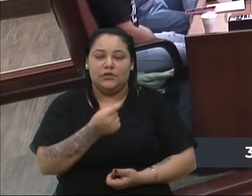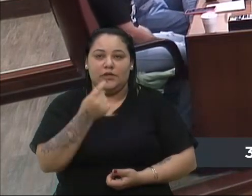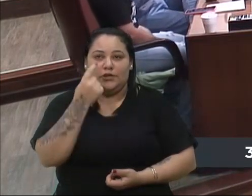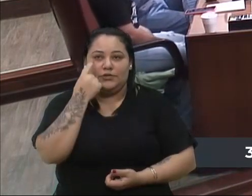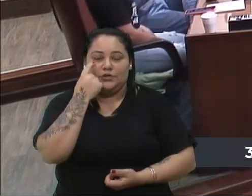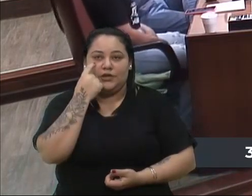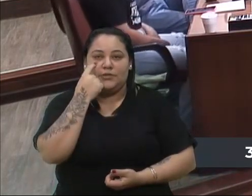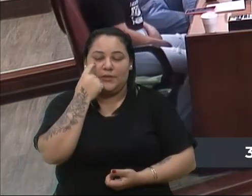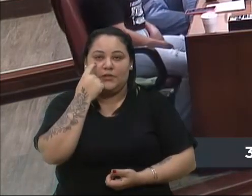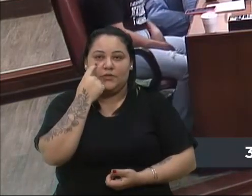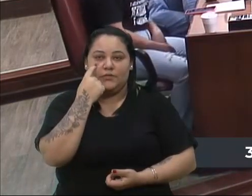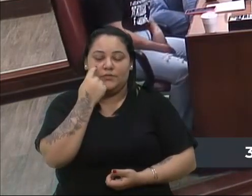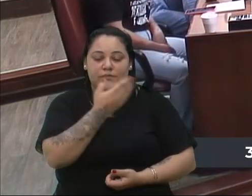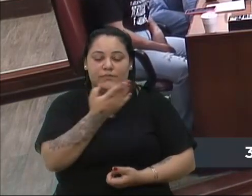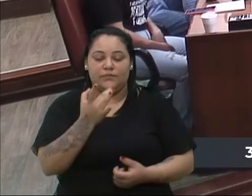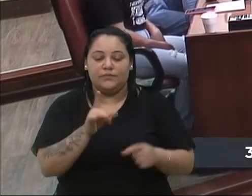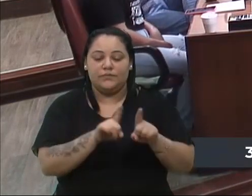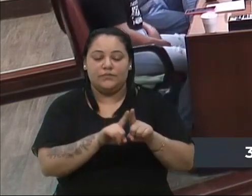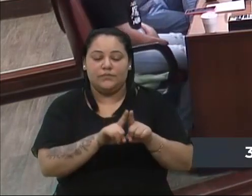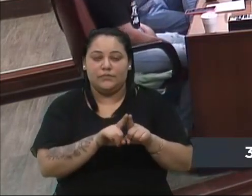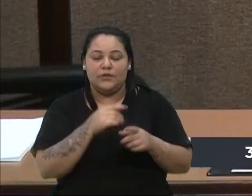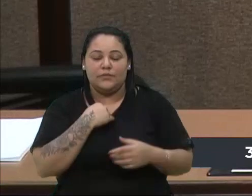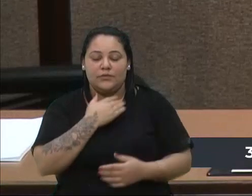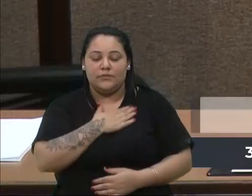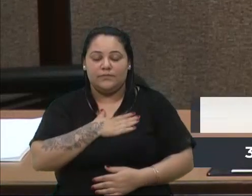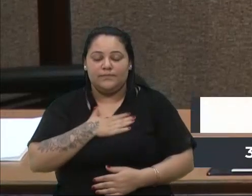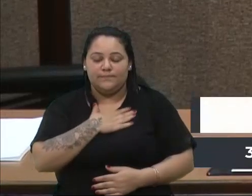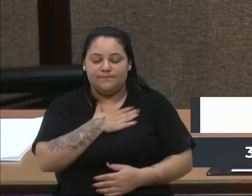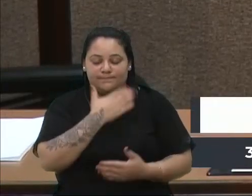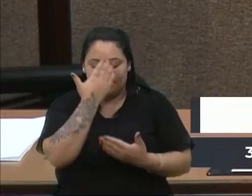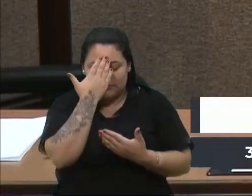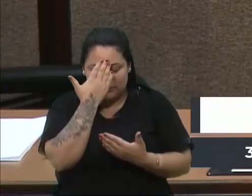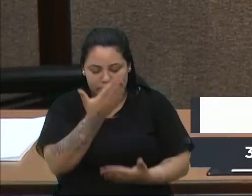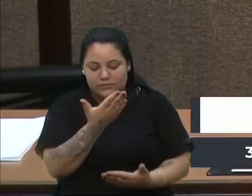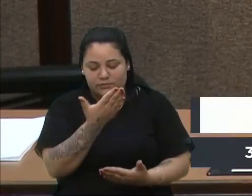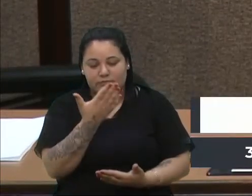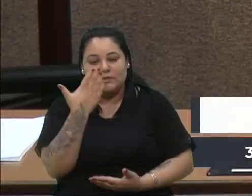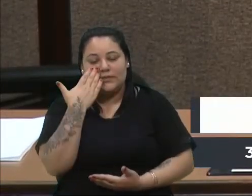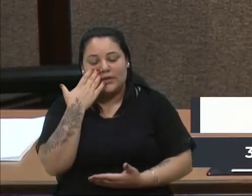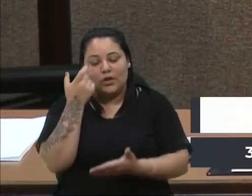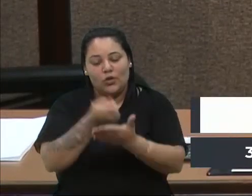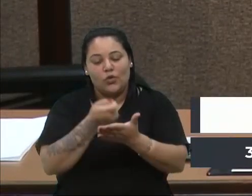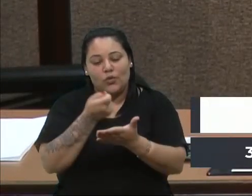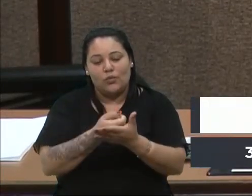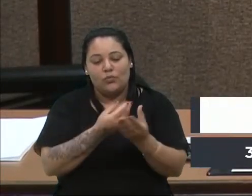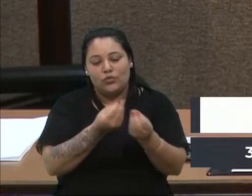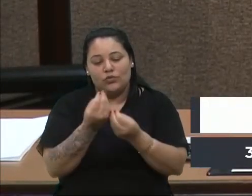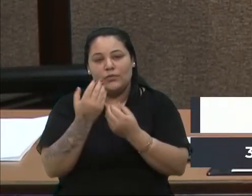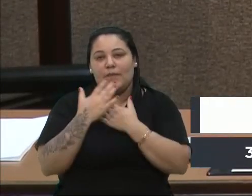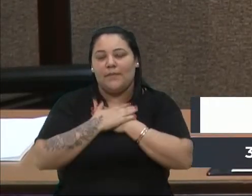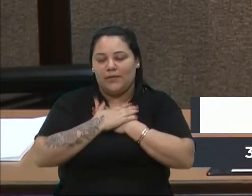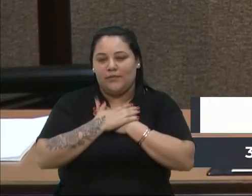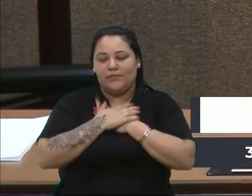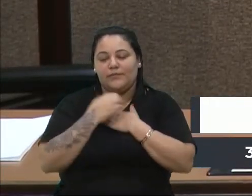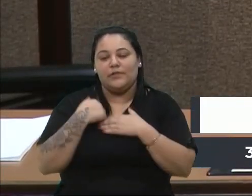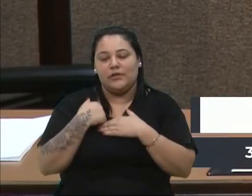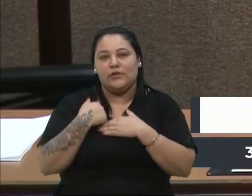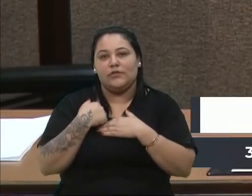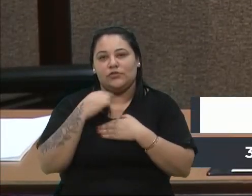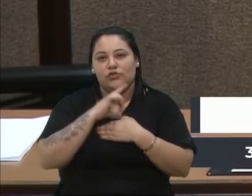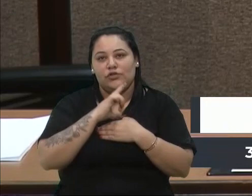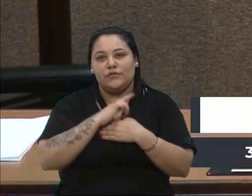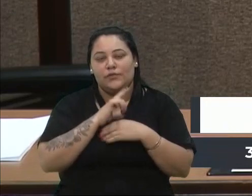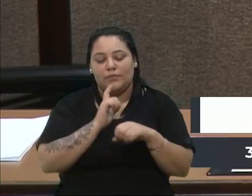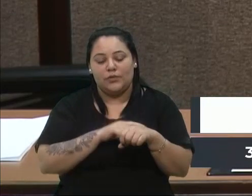também as minhas orações e a minha gratidão por eu saber que ele lutou muito por mim naquele momento tão difícil que eu passei